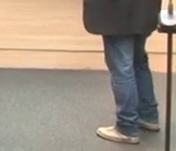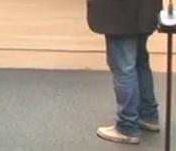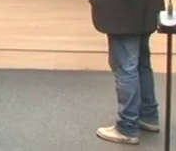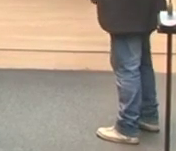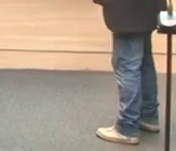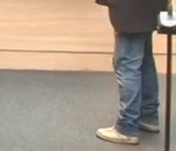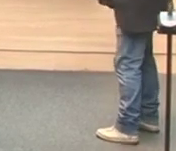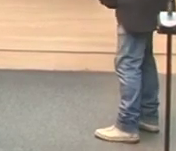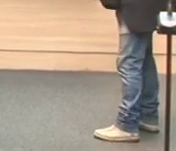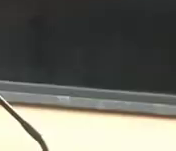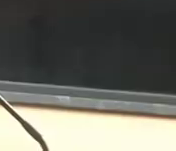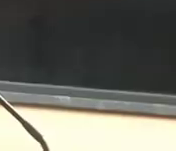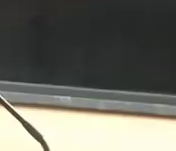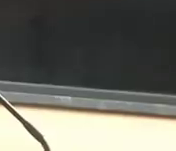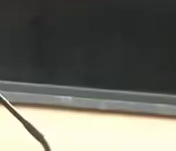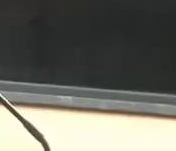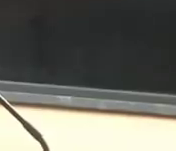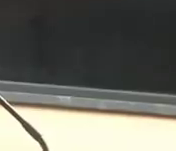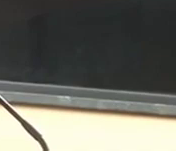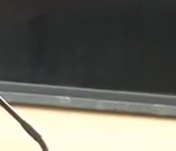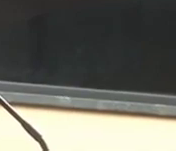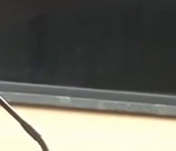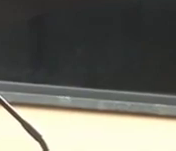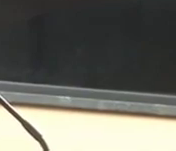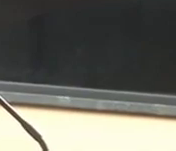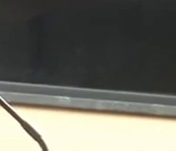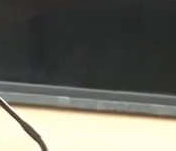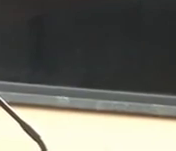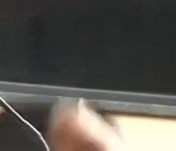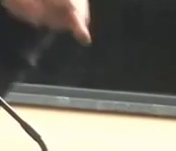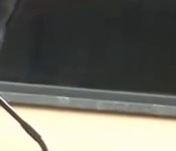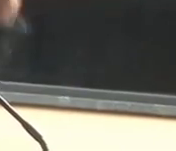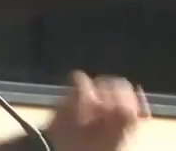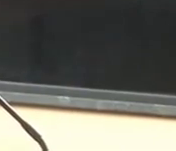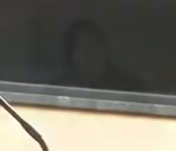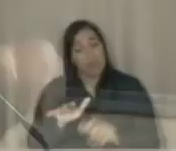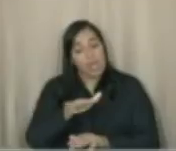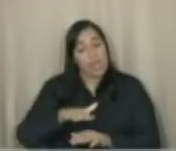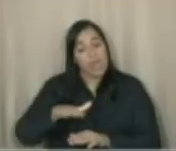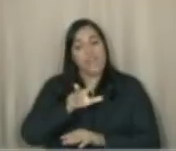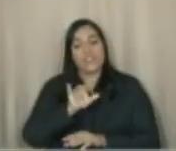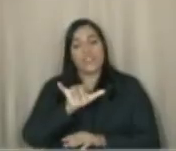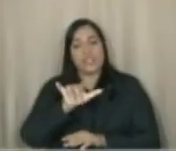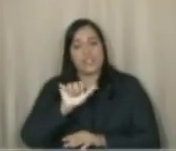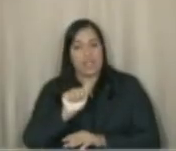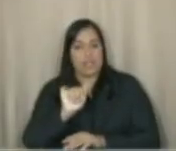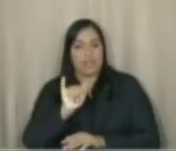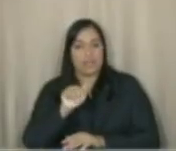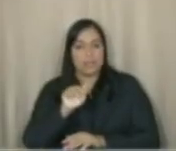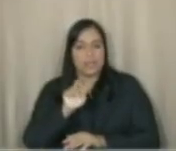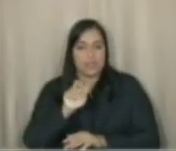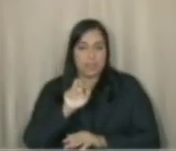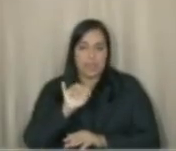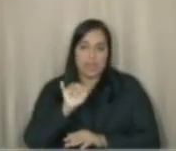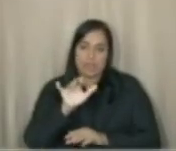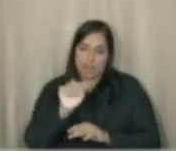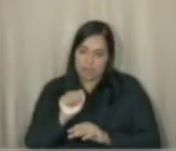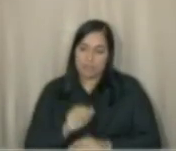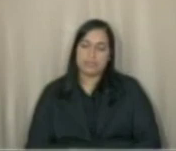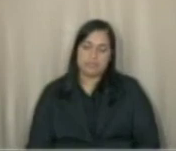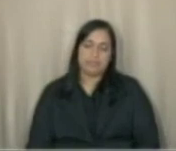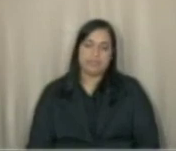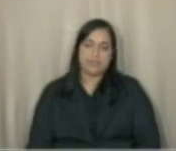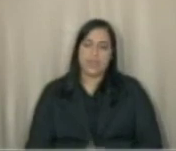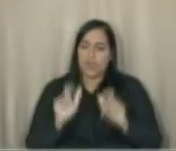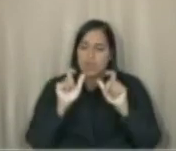fica na Vila da Imbiribeira. Segundo o parlamentar, o equipamento está abandonado. Um equipamento maravilhoso que